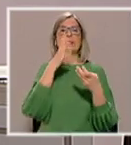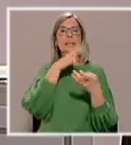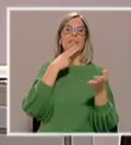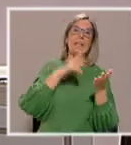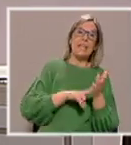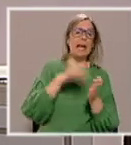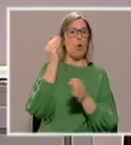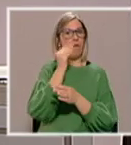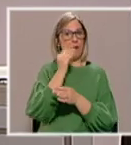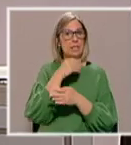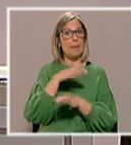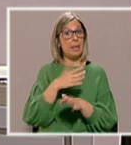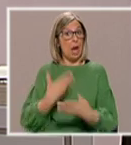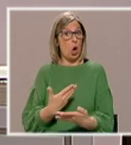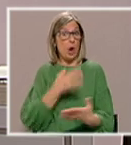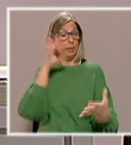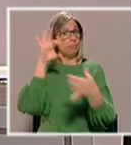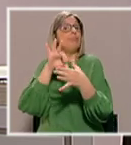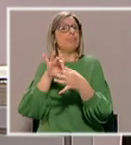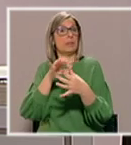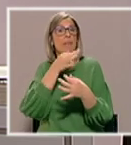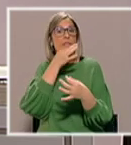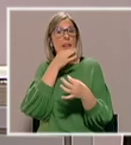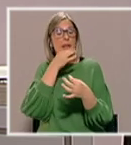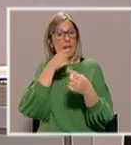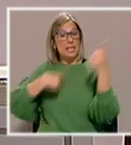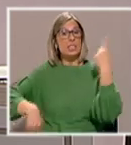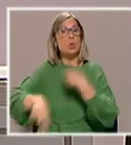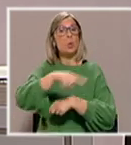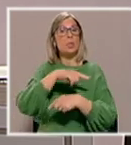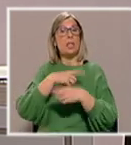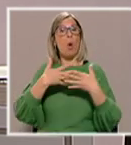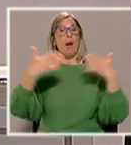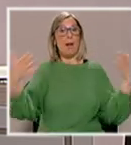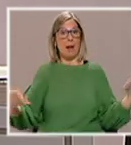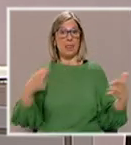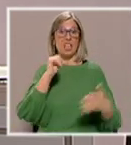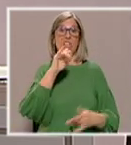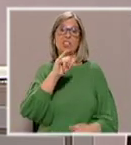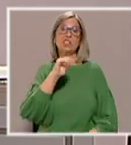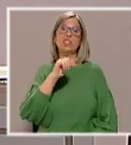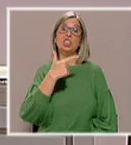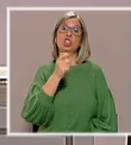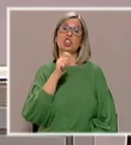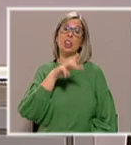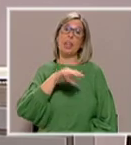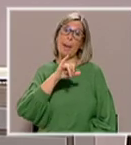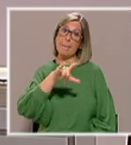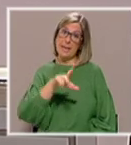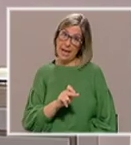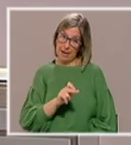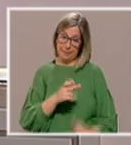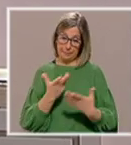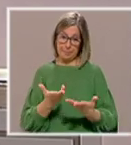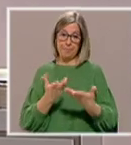vou realçar que estamos a falar da circulação sistémica. Portanto, tiveram com atenção ao que a professora Márcia explicou, vou conseguir com certeza fazer